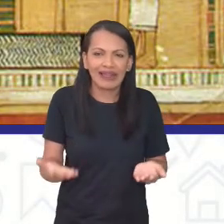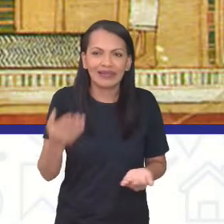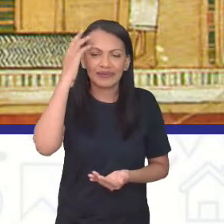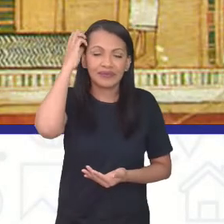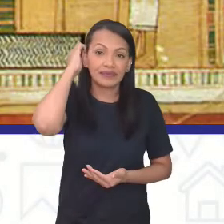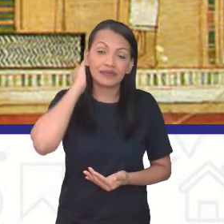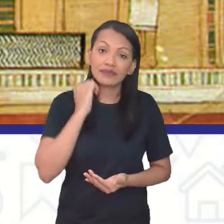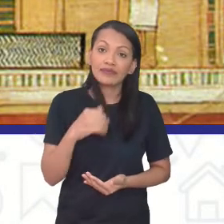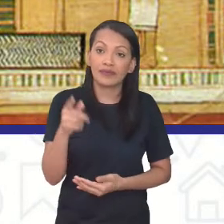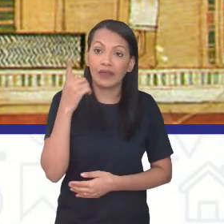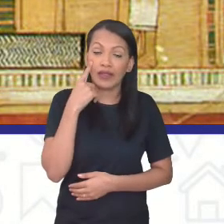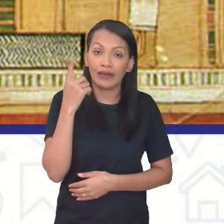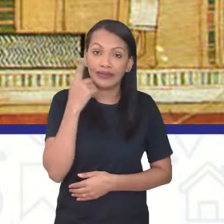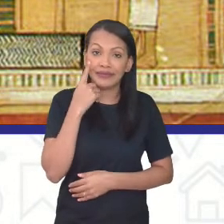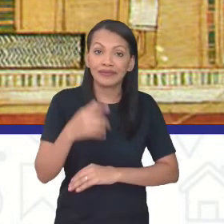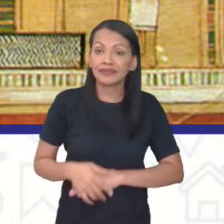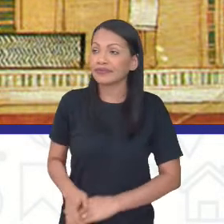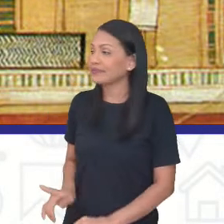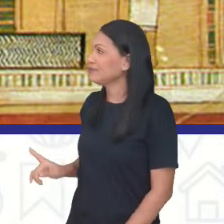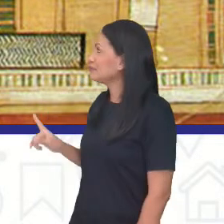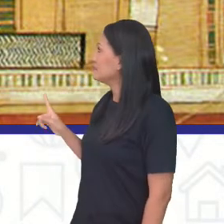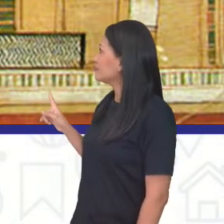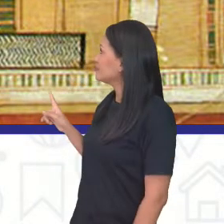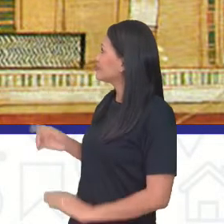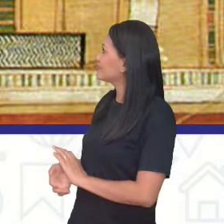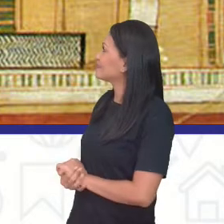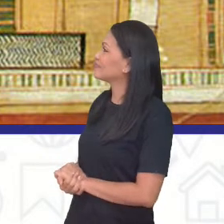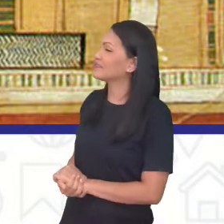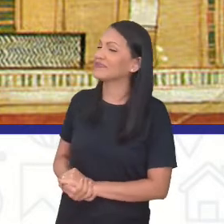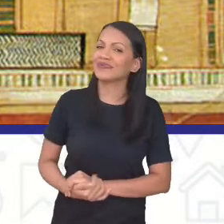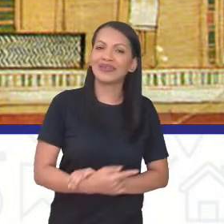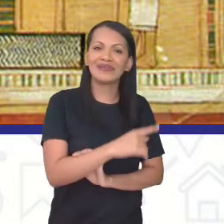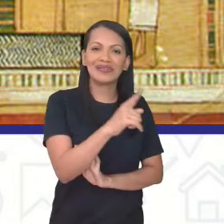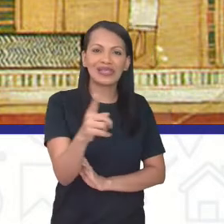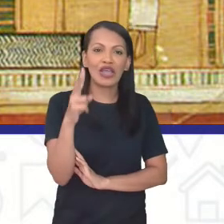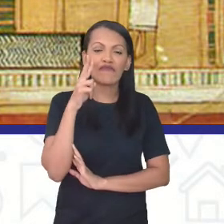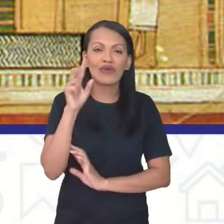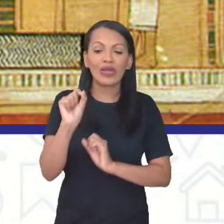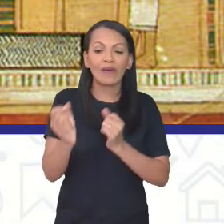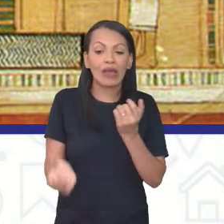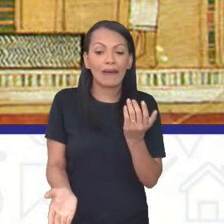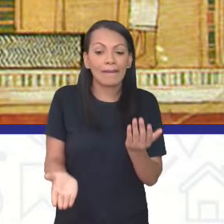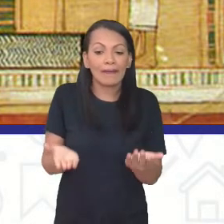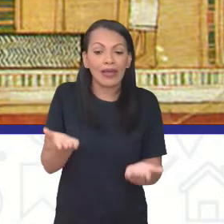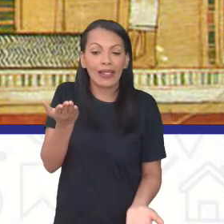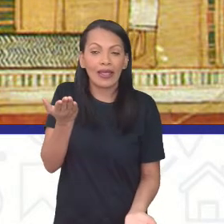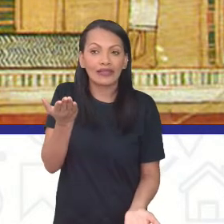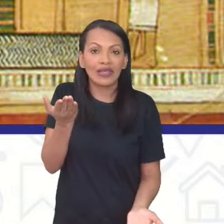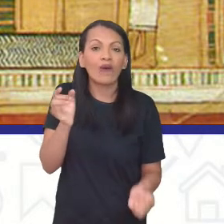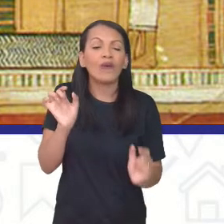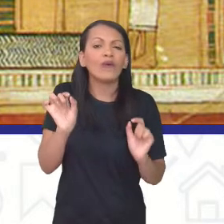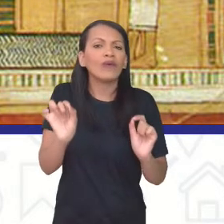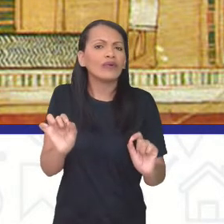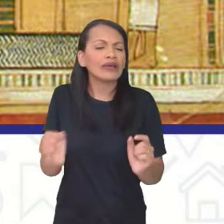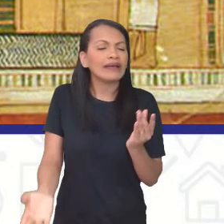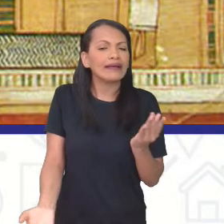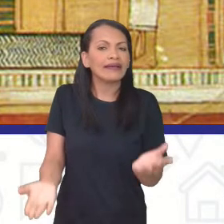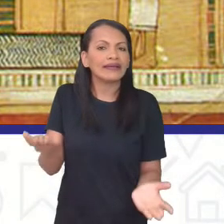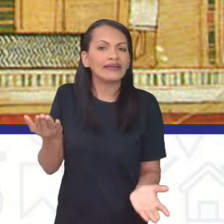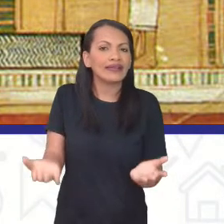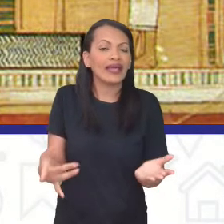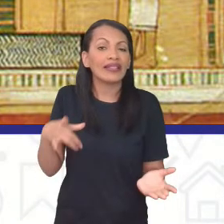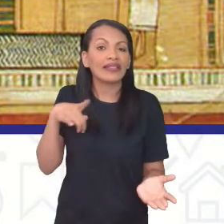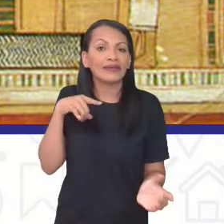No cantinho esquerdo aí da tela, vocês veem, né, uma balança. E o que era aquela balança? A gente tem ali,